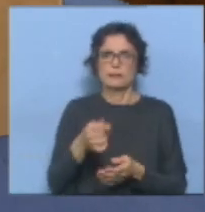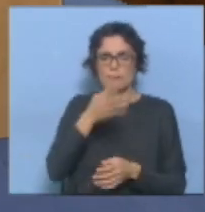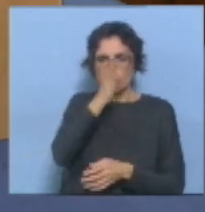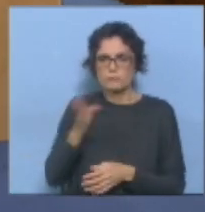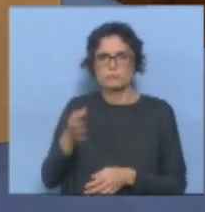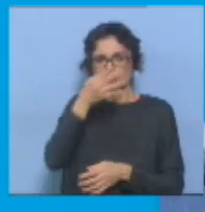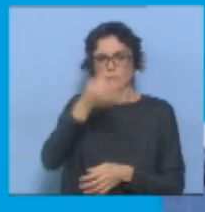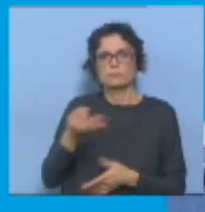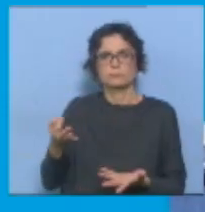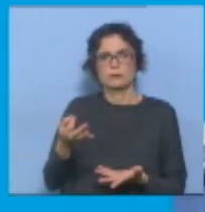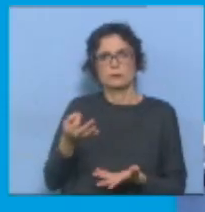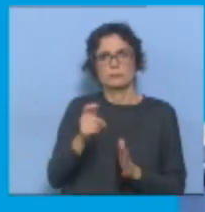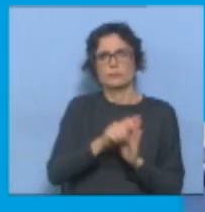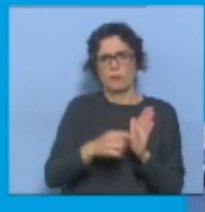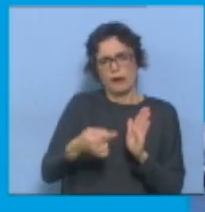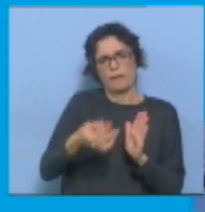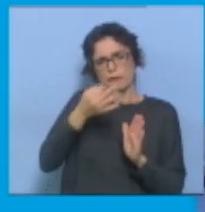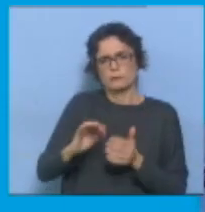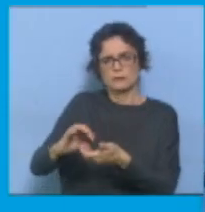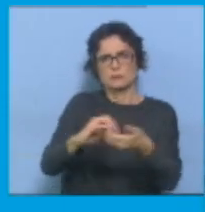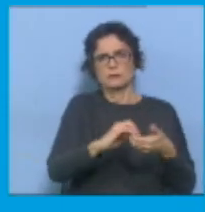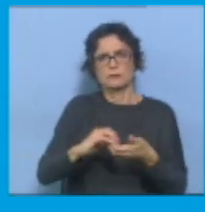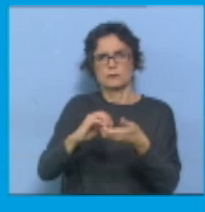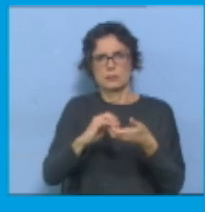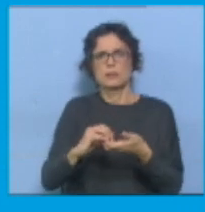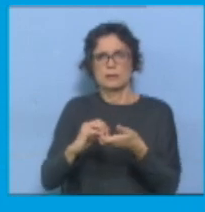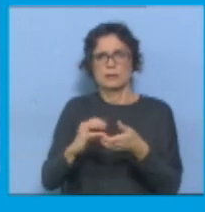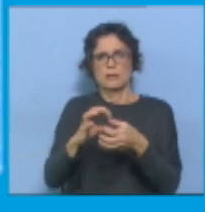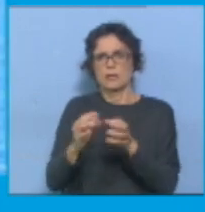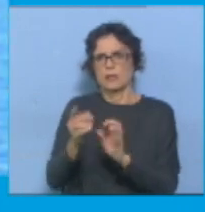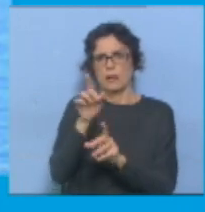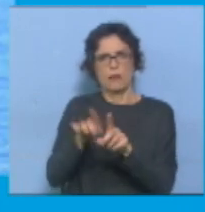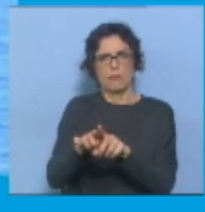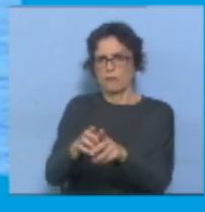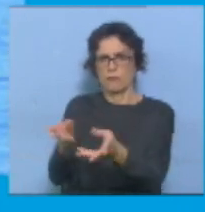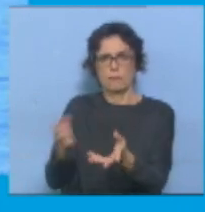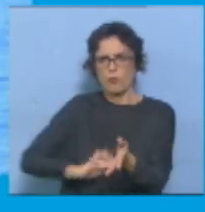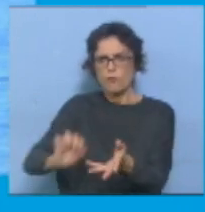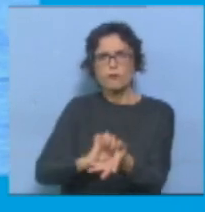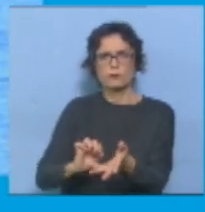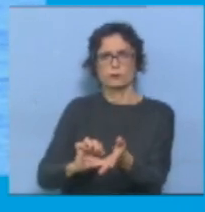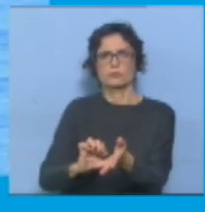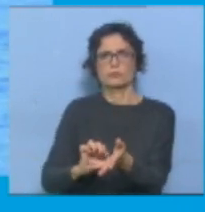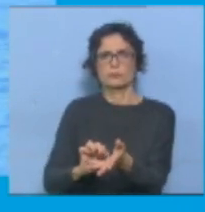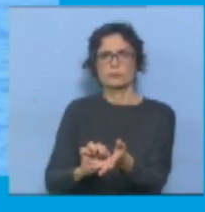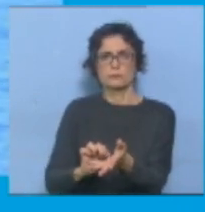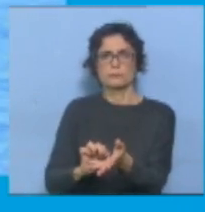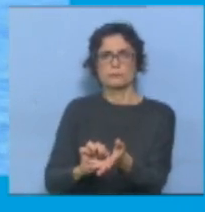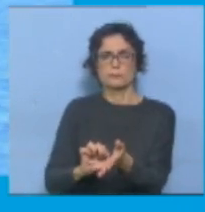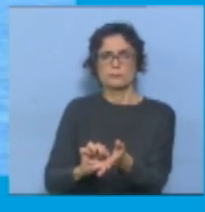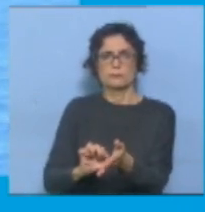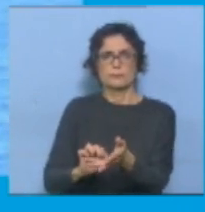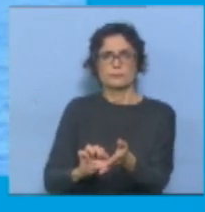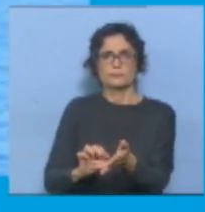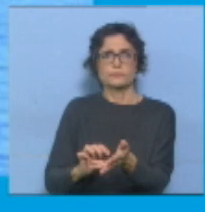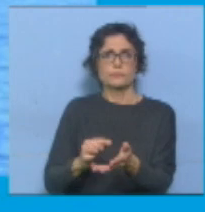comportamento, que é um comportamento ético de solidariedade em relação aos nossos irmãos. É, digamos assim,